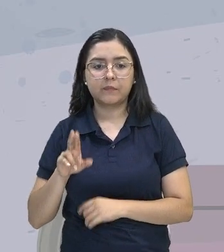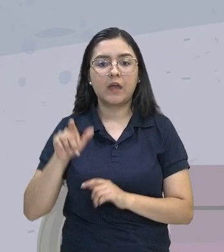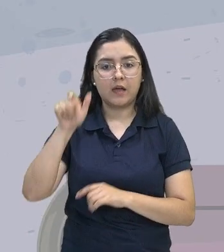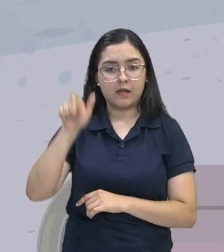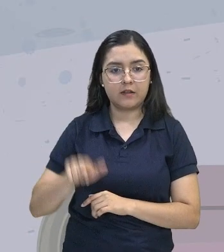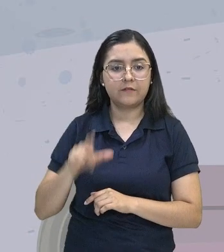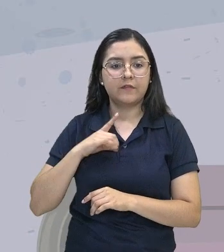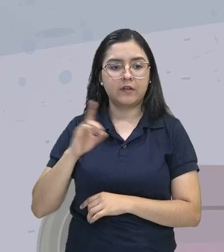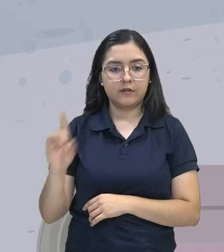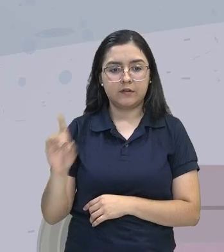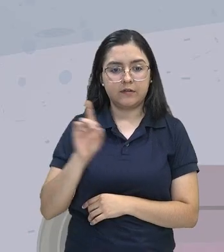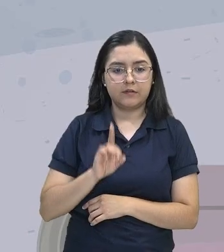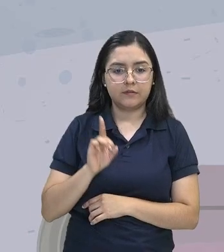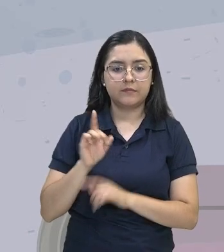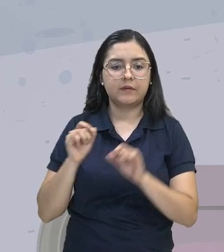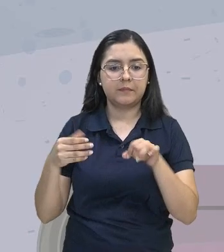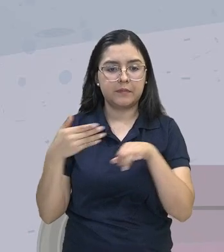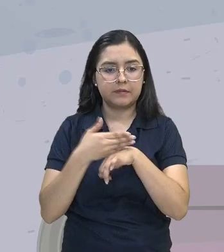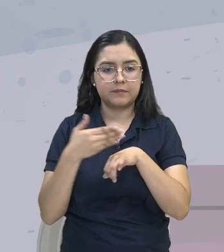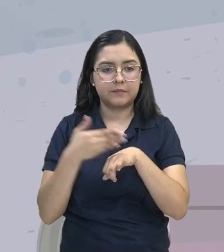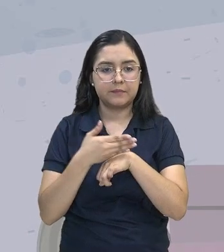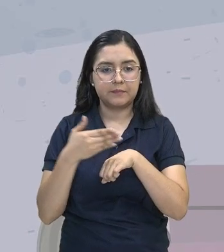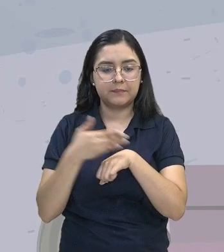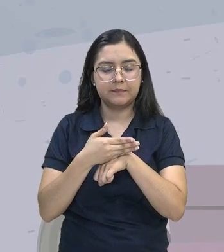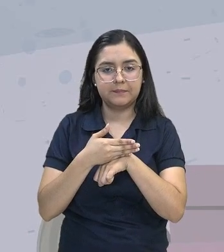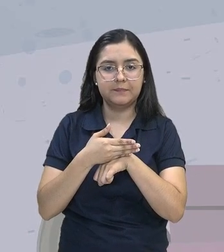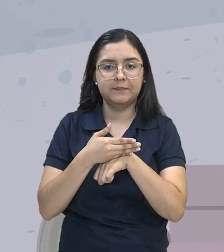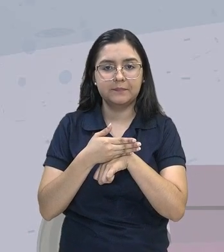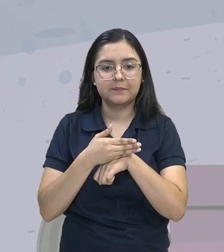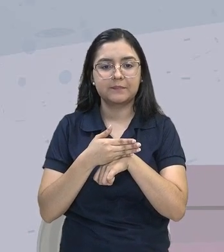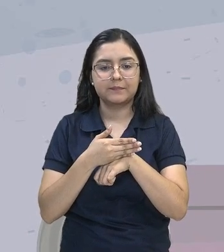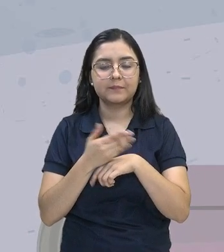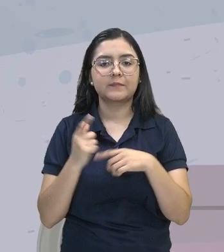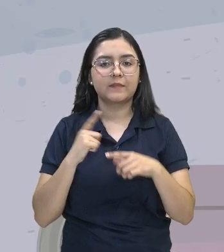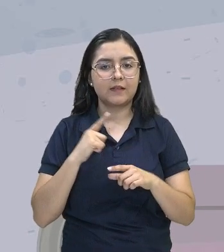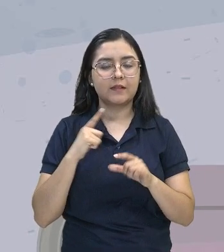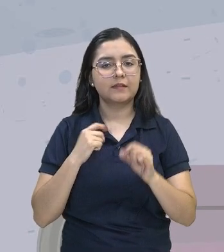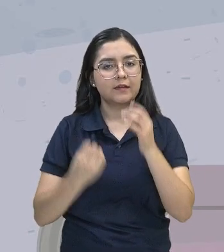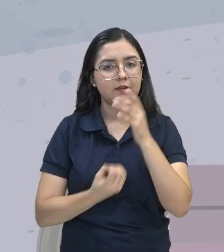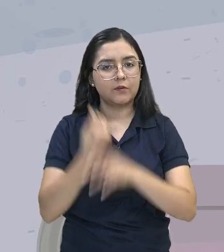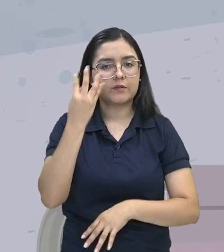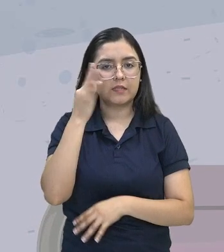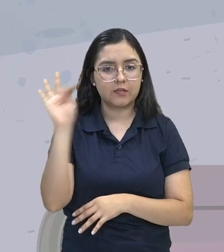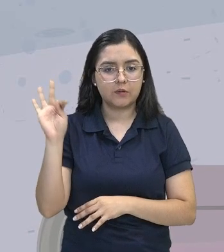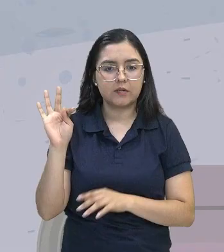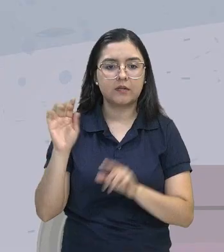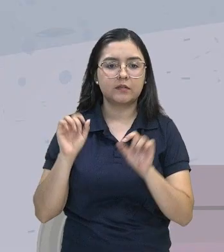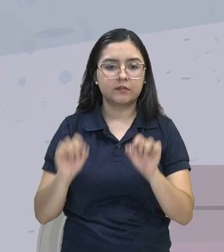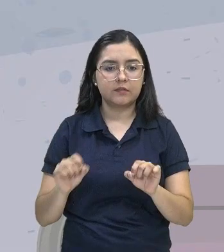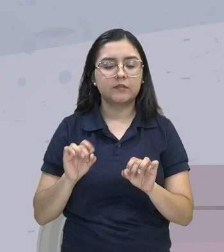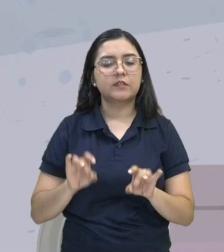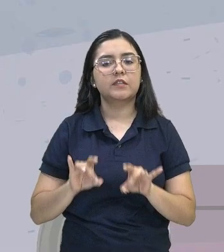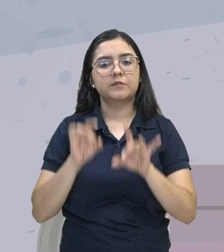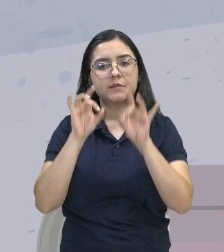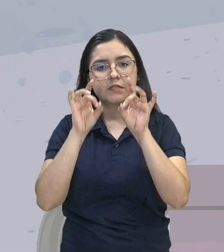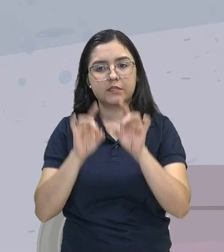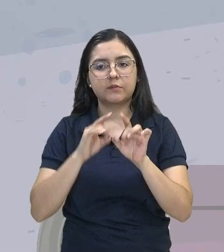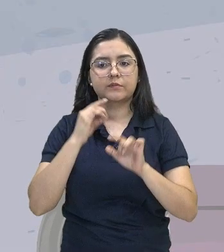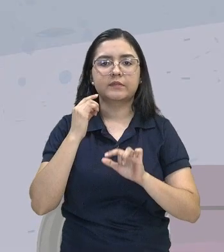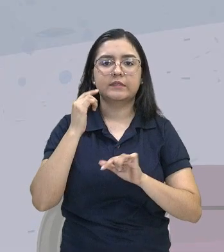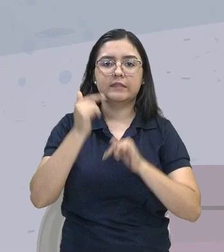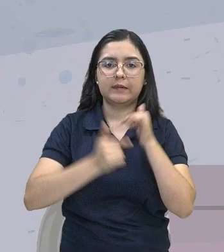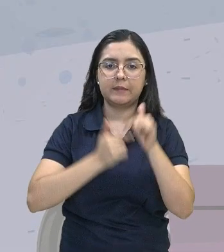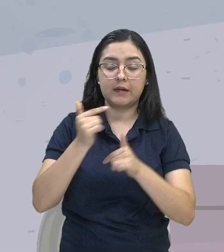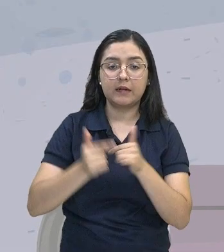entrar aqui do meu lado para participar da aula, ele conseguiu montar essa teoria da especialização do trabalho